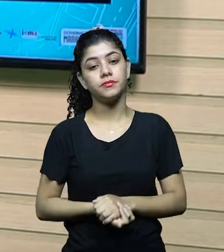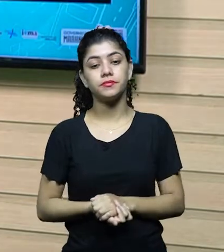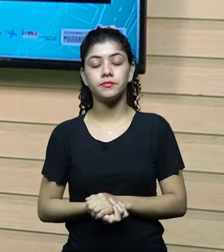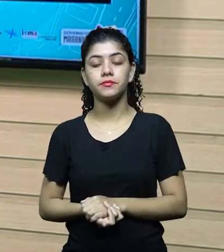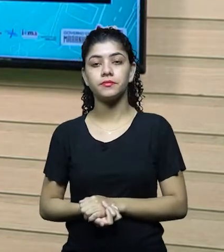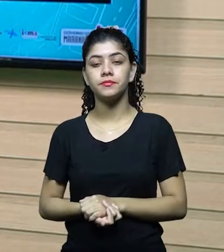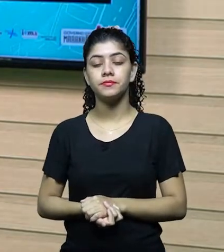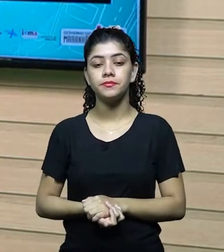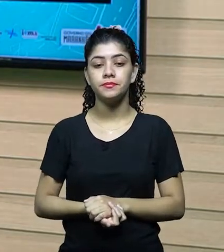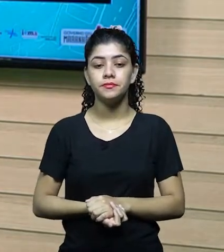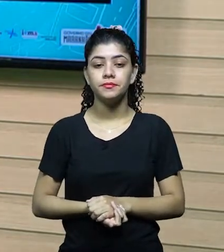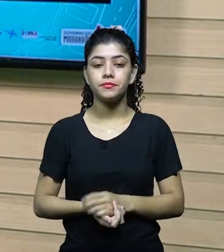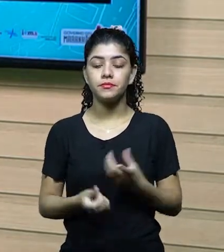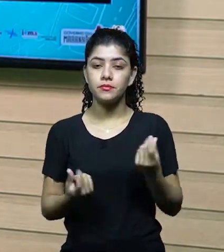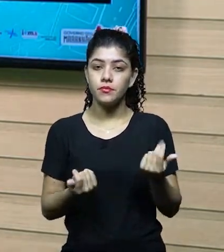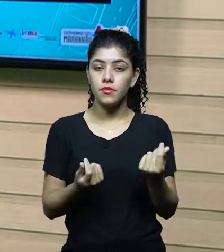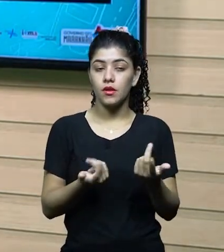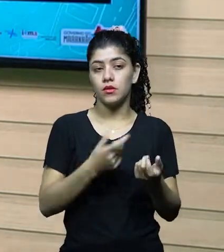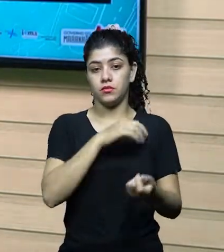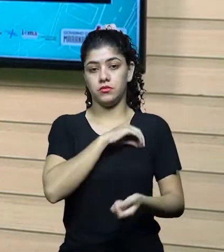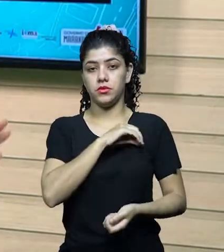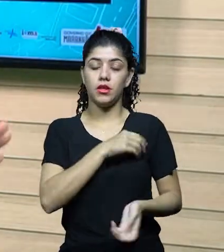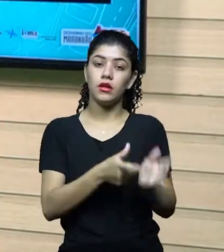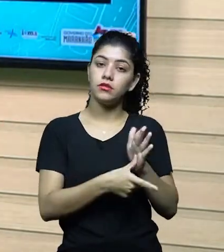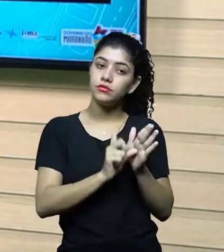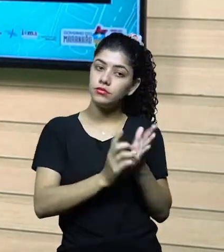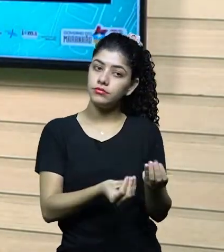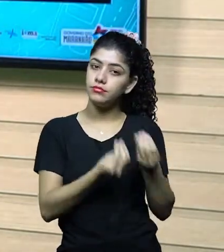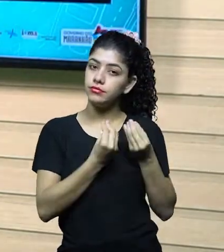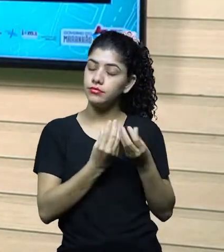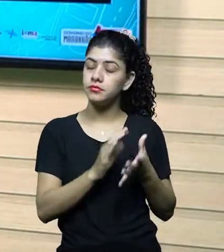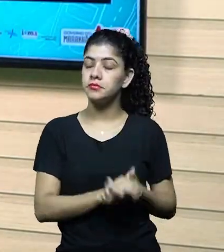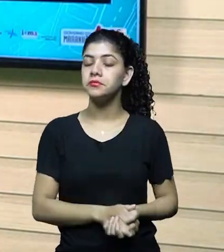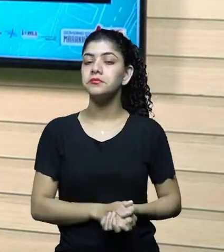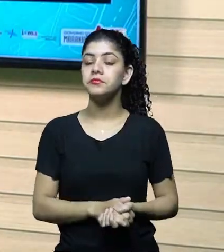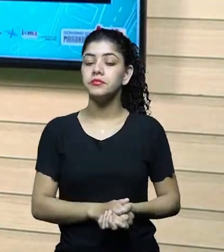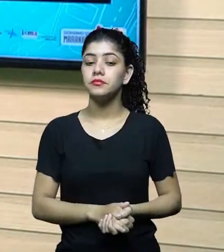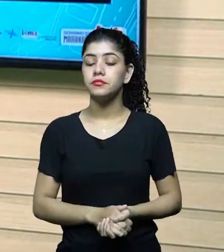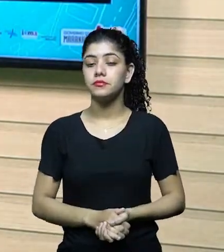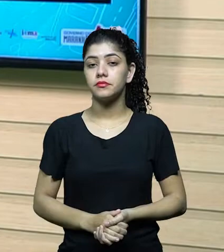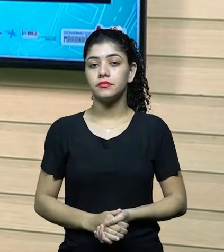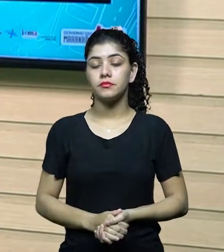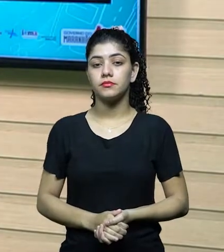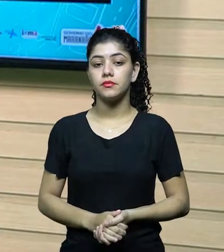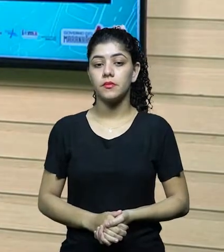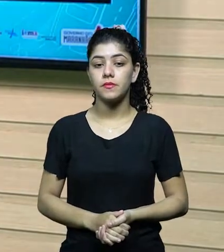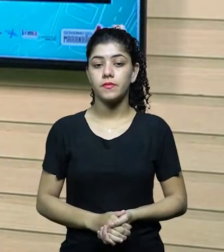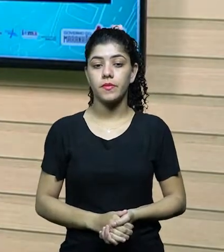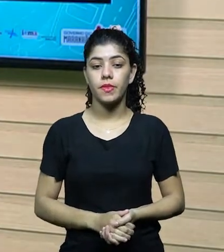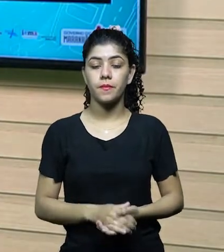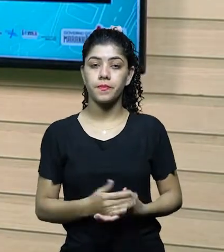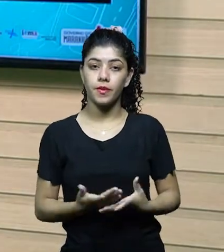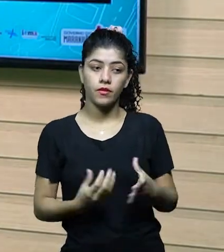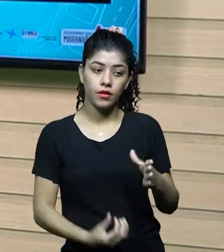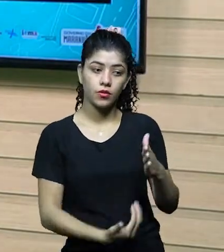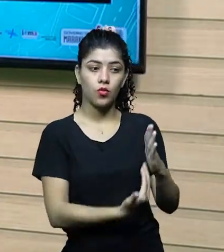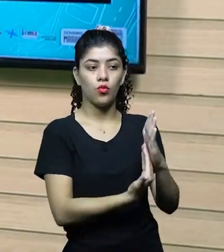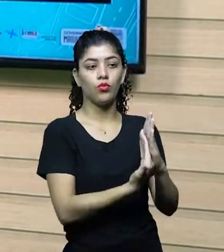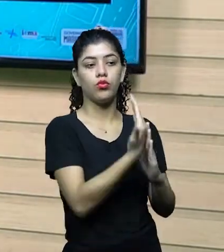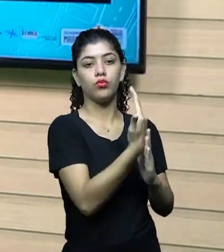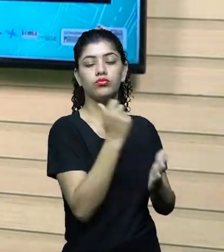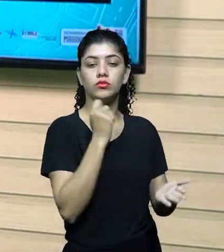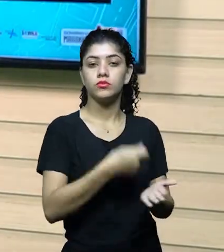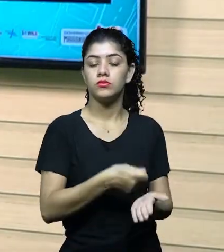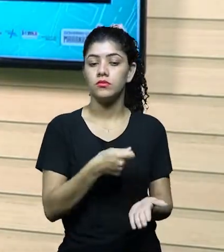financiamento, seja um adiantamento de receita, seja a confecção de um boleto de